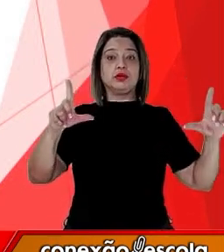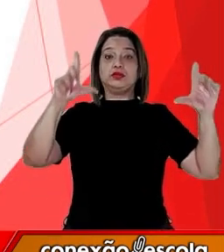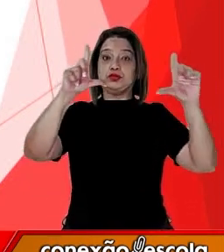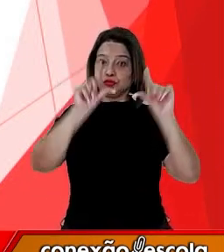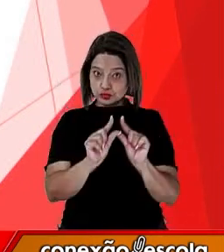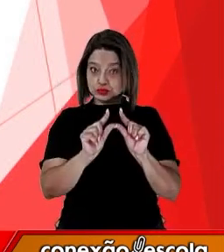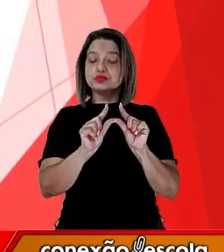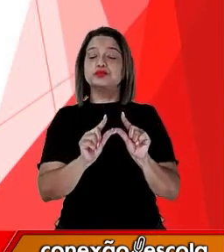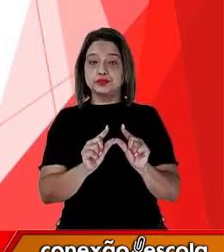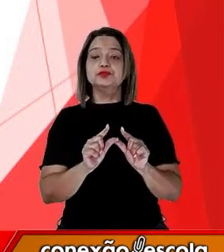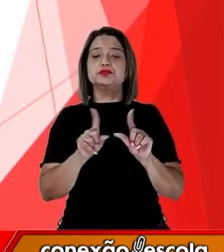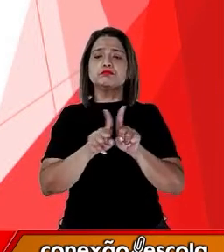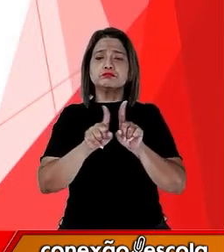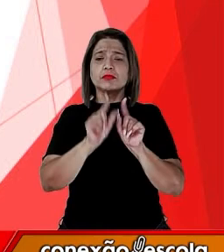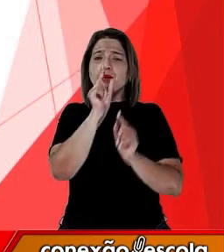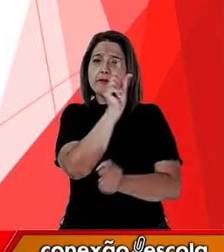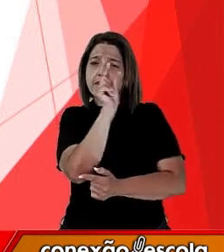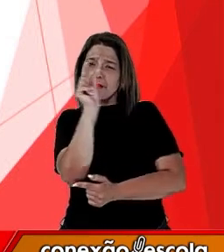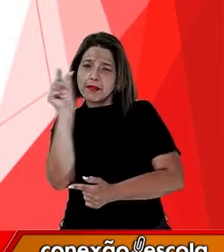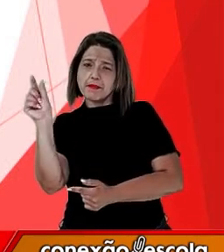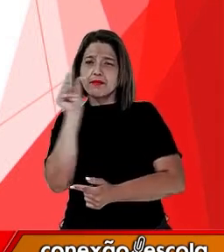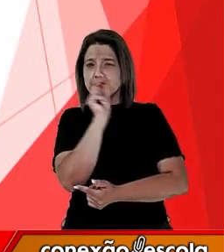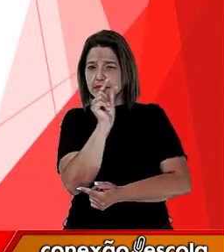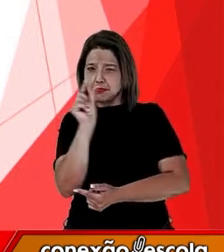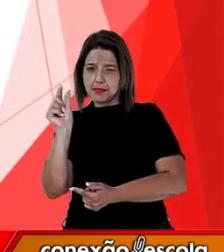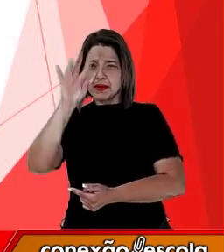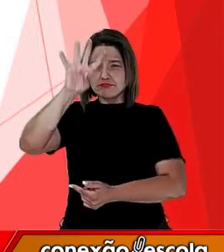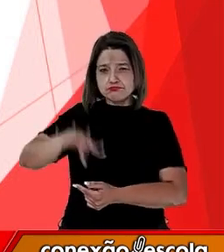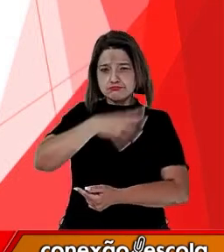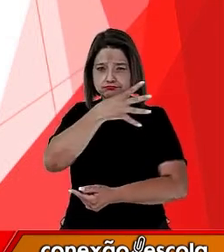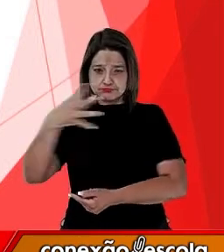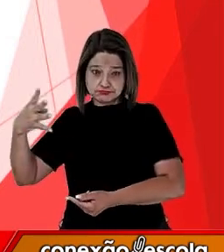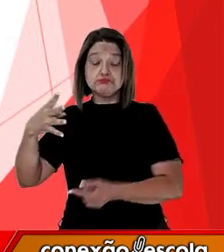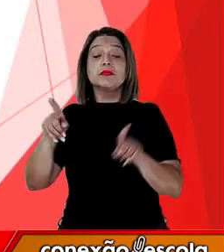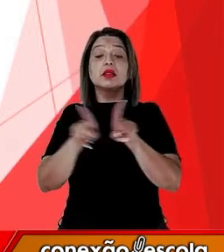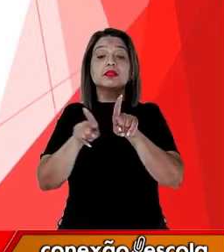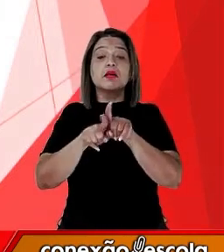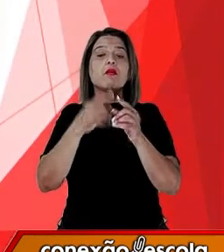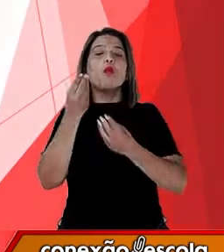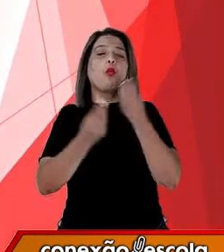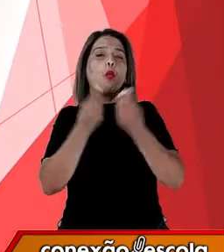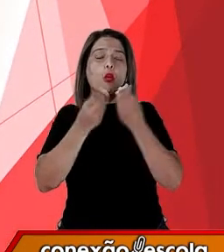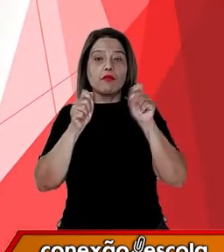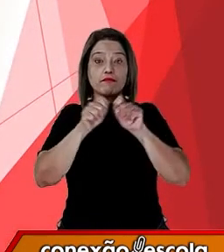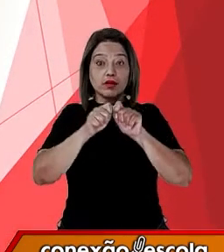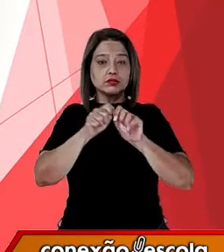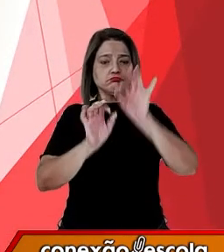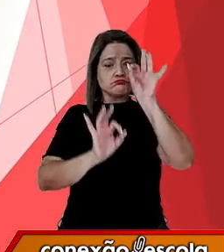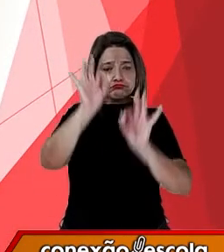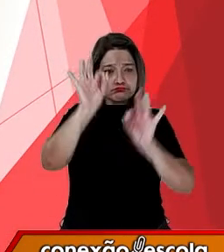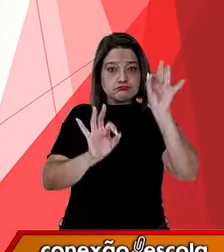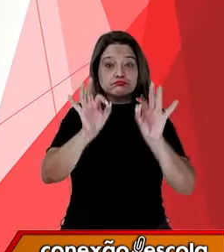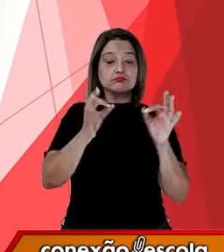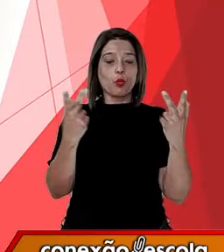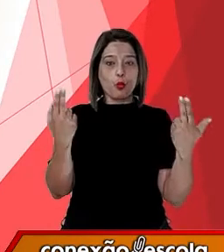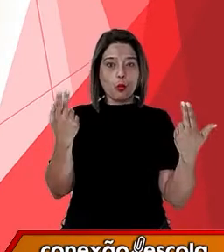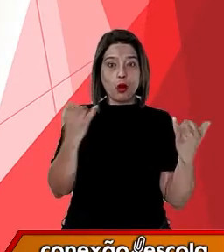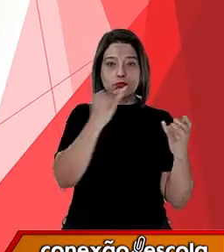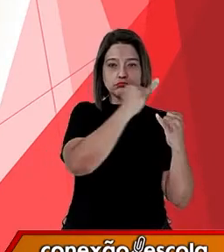malhas quadriculadas, construção de figuras planas semelhantes. Então, vamos